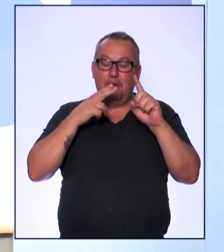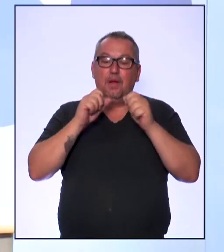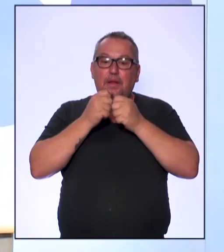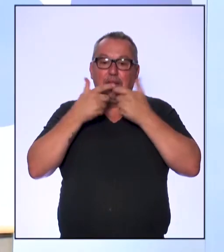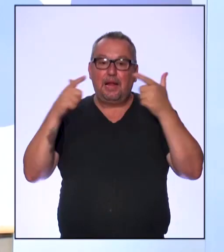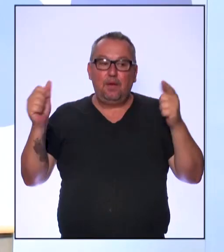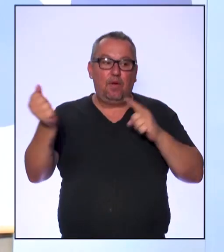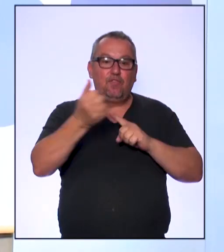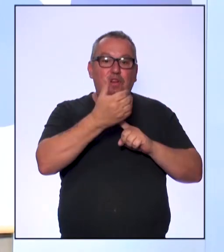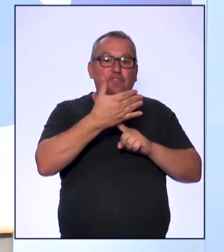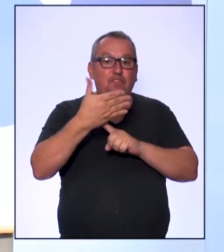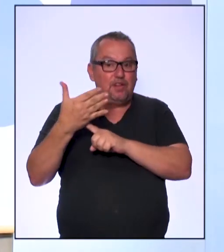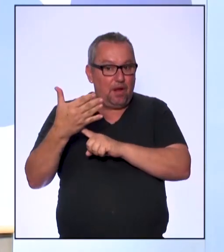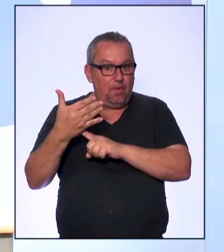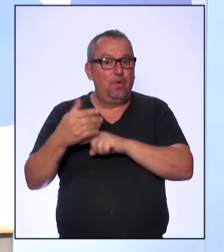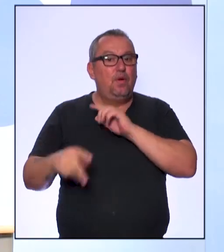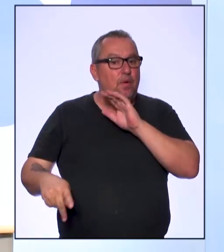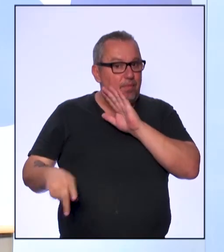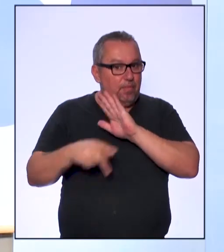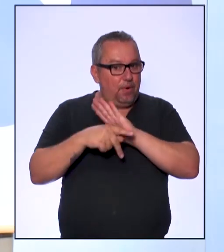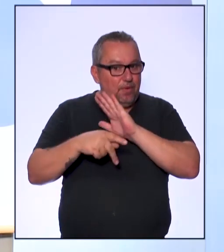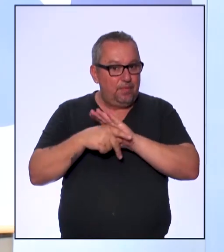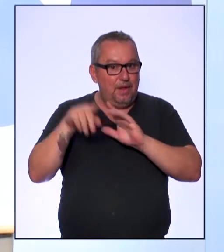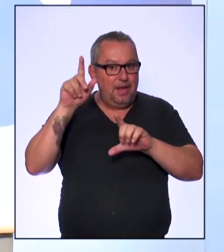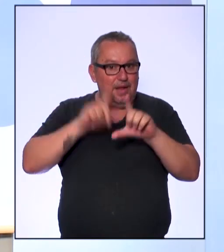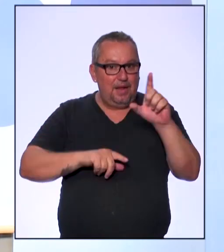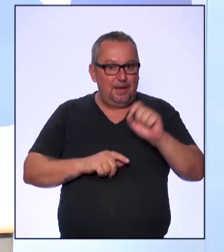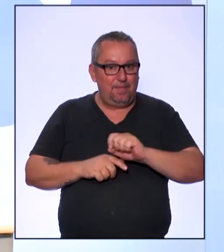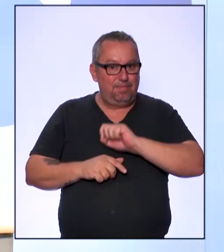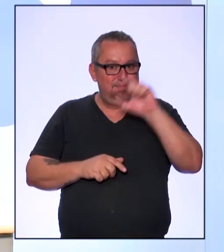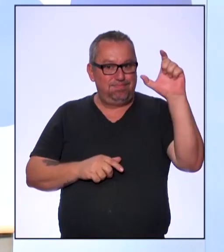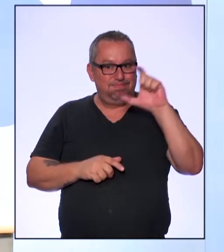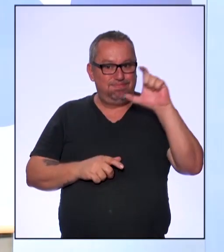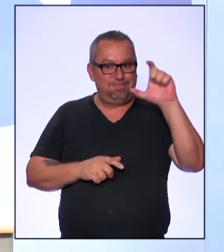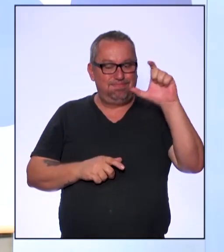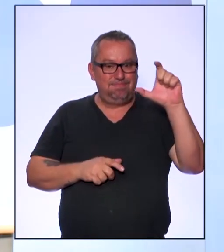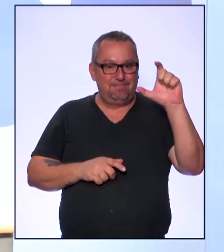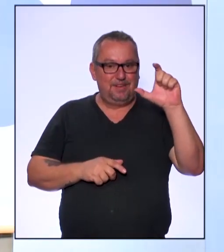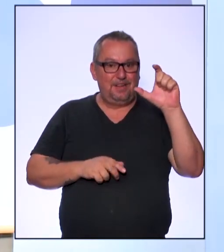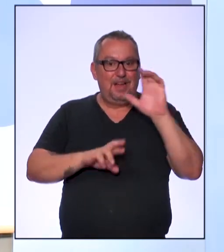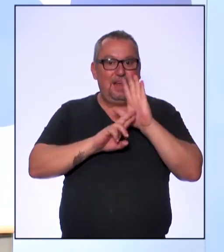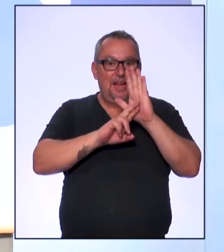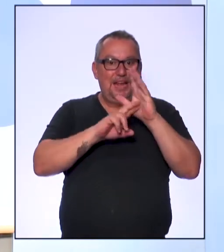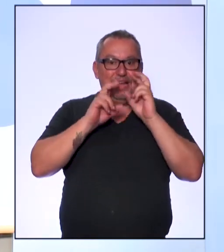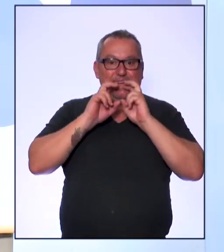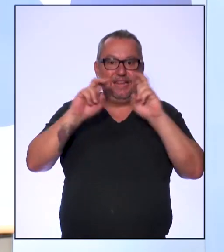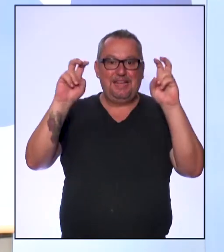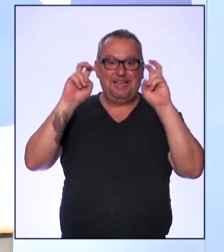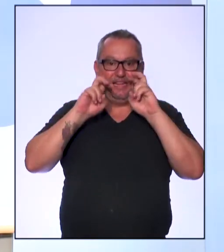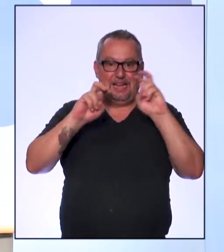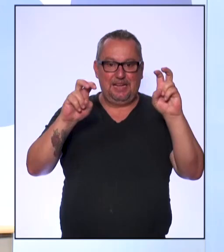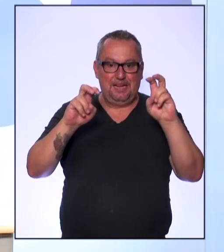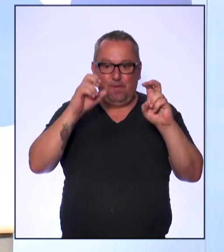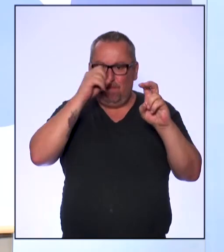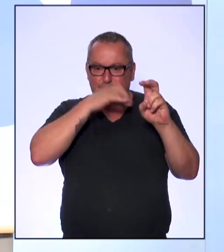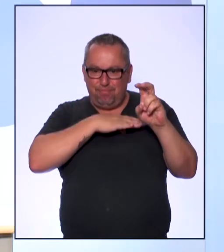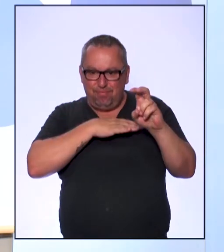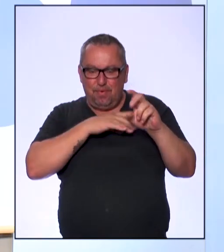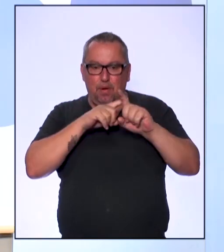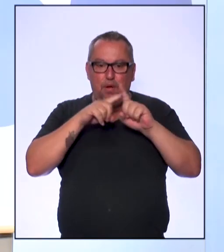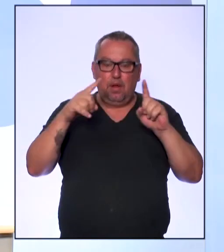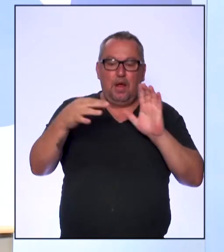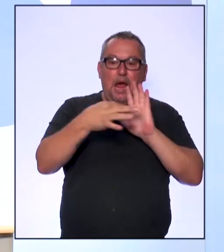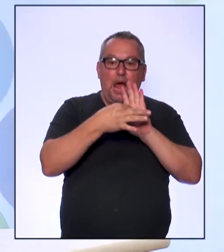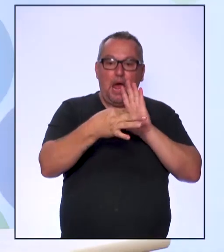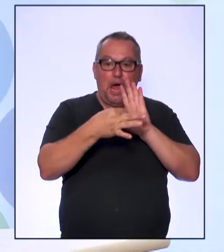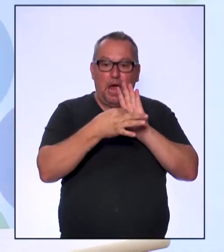digital. Exatamente, na linguagem digital, a letra maiúscula representa muito, o grito. Sim, grito. Agora, nesse artigo de opinião...